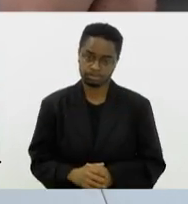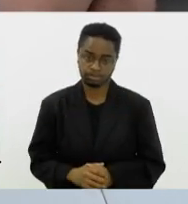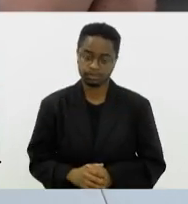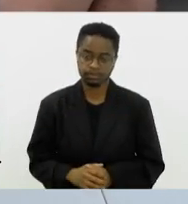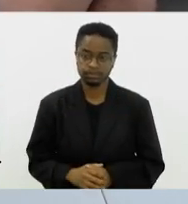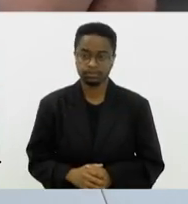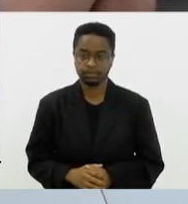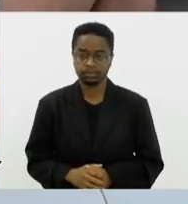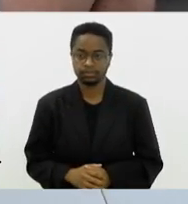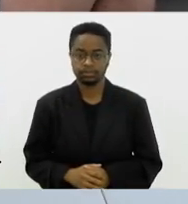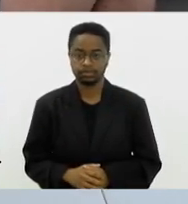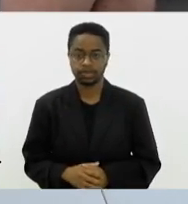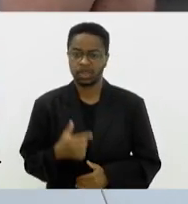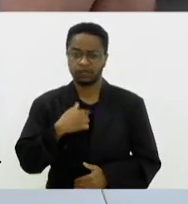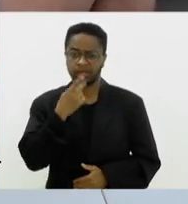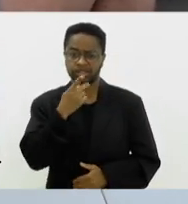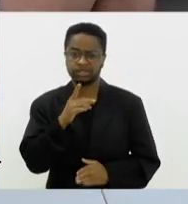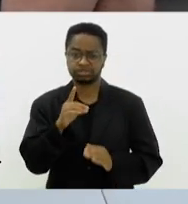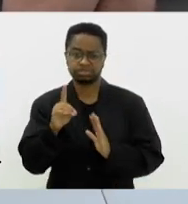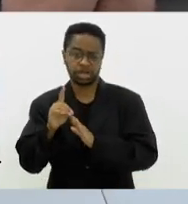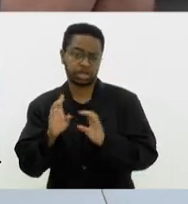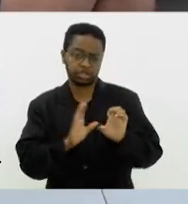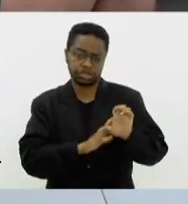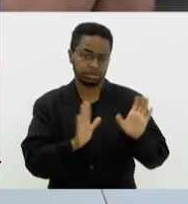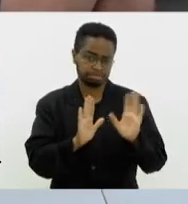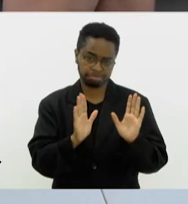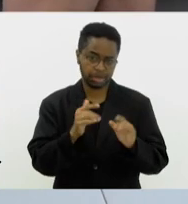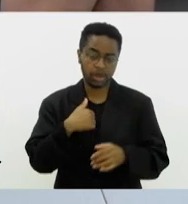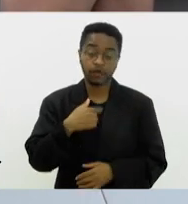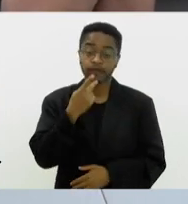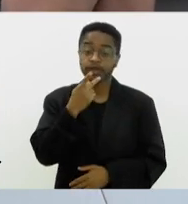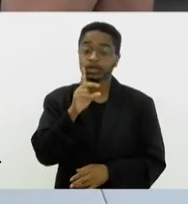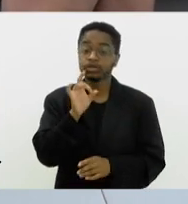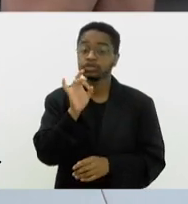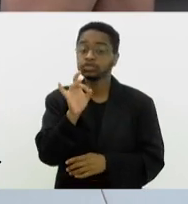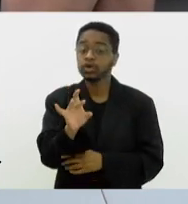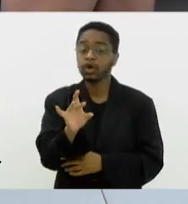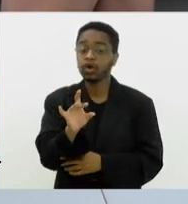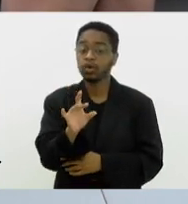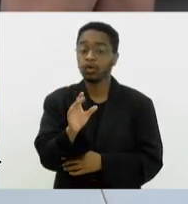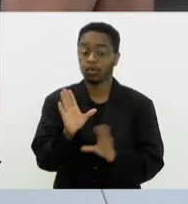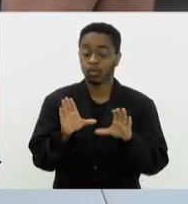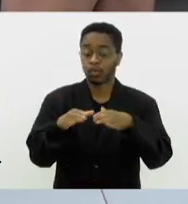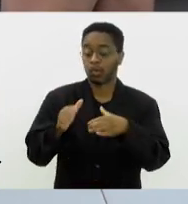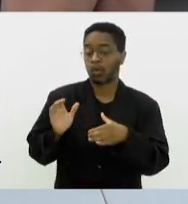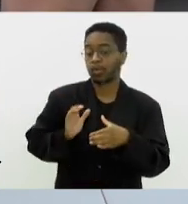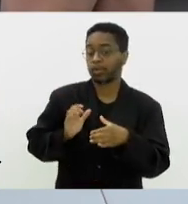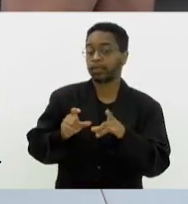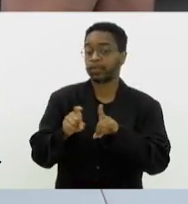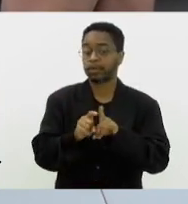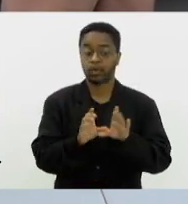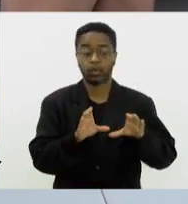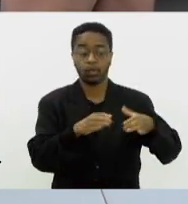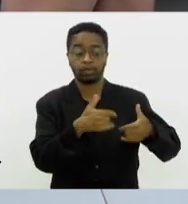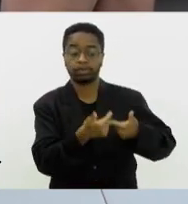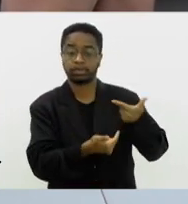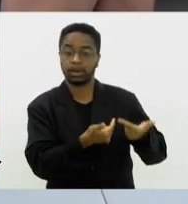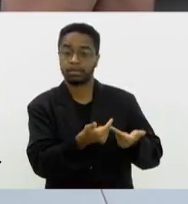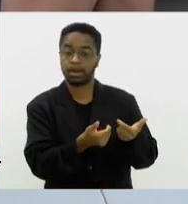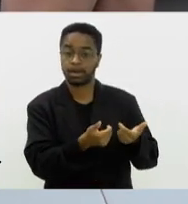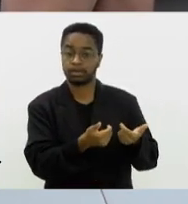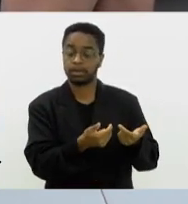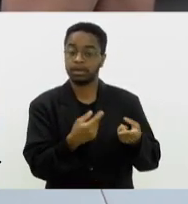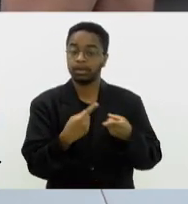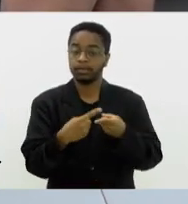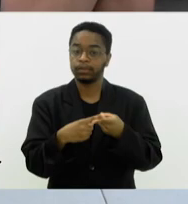negócio de direita e esquerda, não. Eu só falei da burguesia e proletariado. Eu fui nessa linha. Na burguesia, no